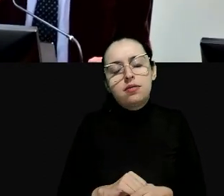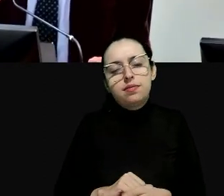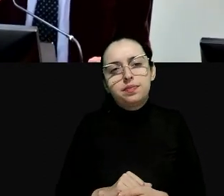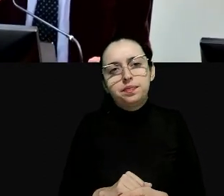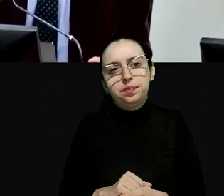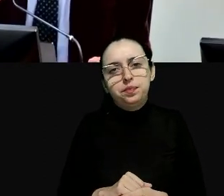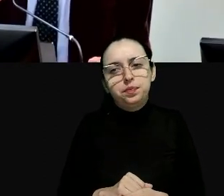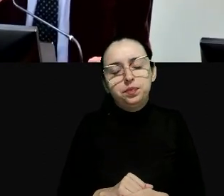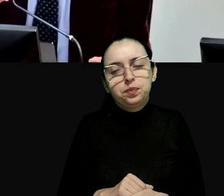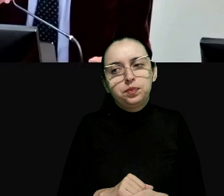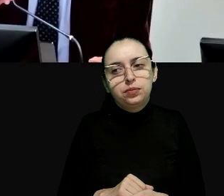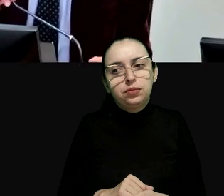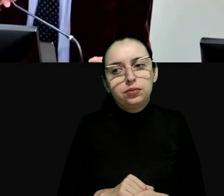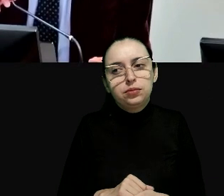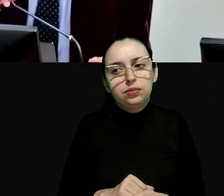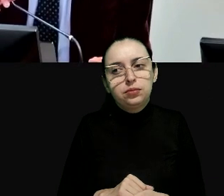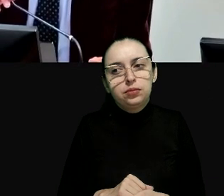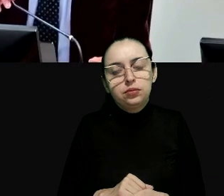de